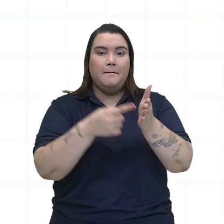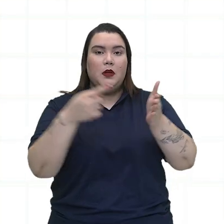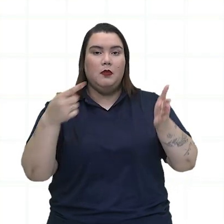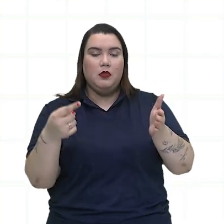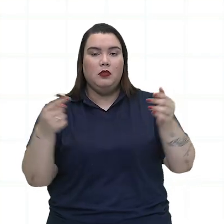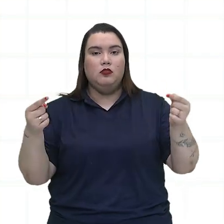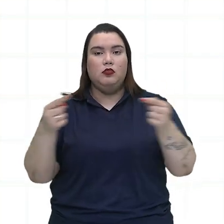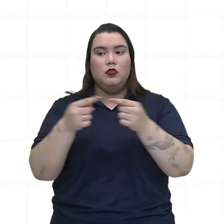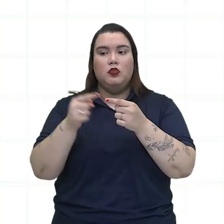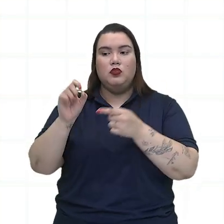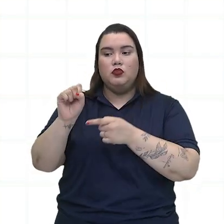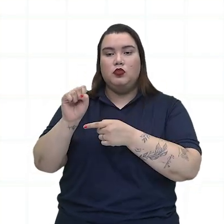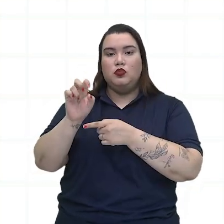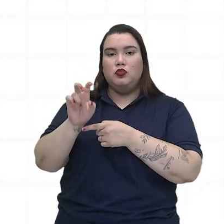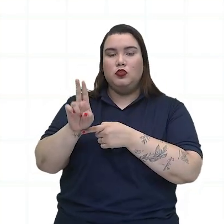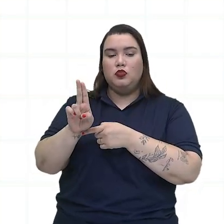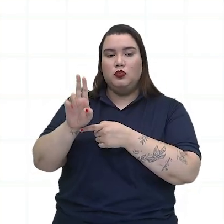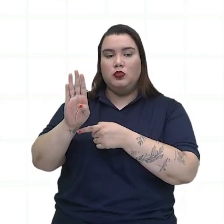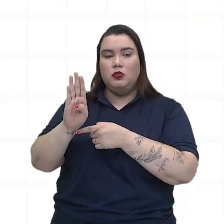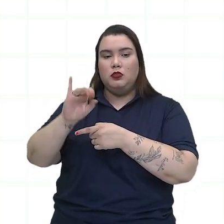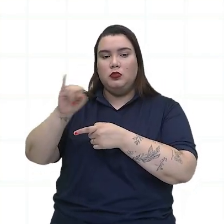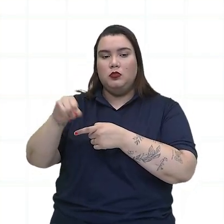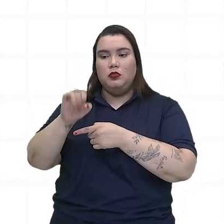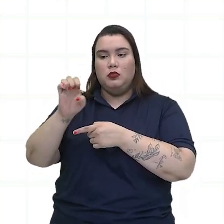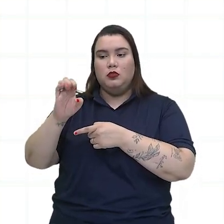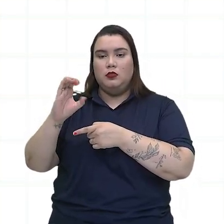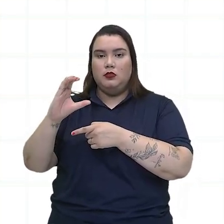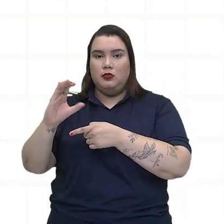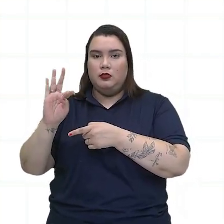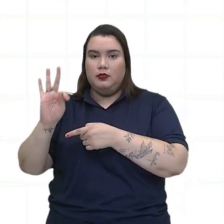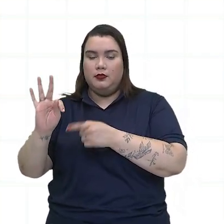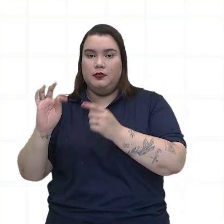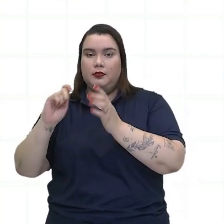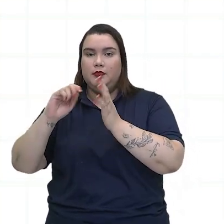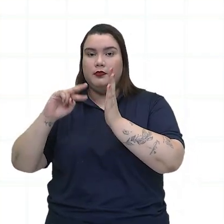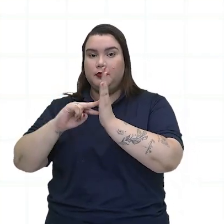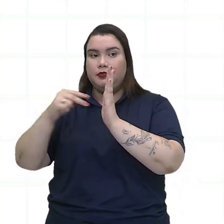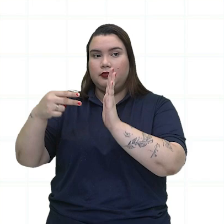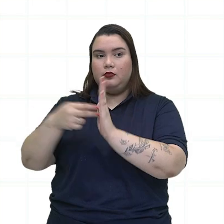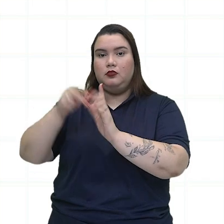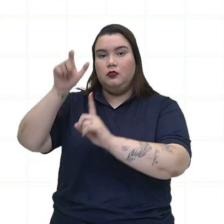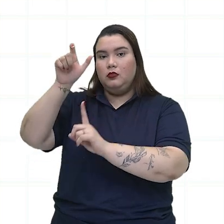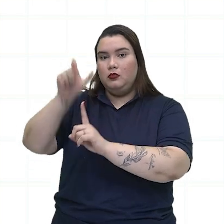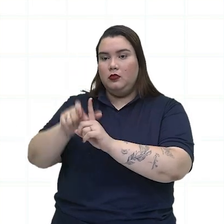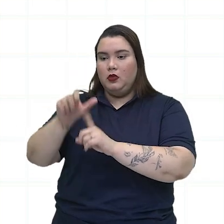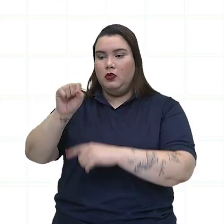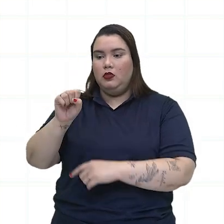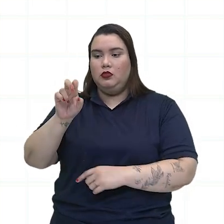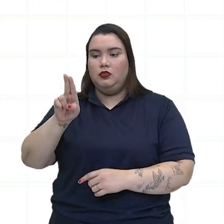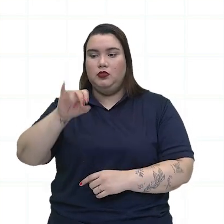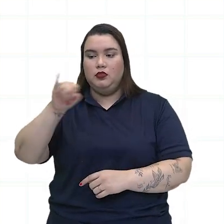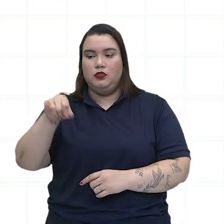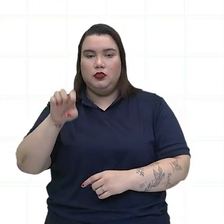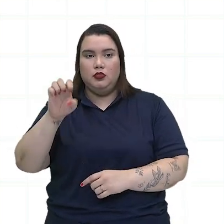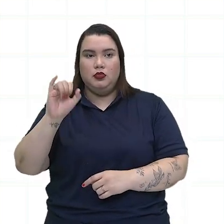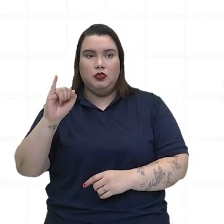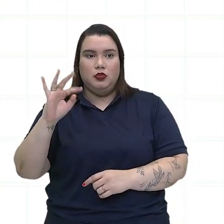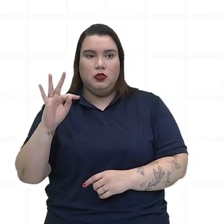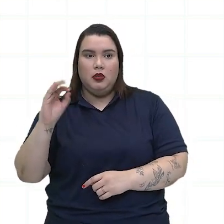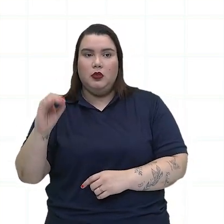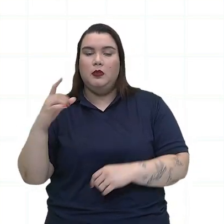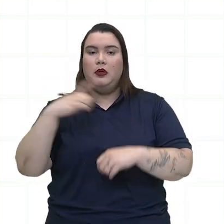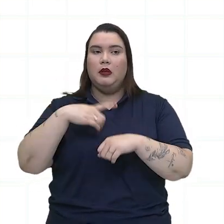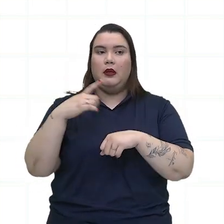ter é um subject. Subject, que é o sujeito, é quem está praticando a ação, né? Como